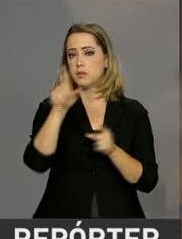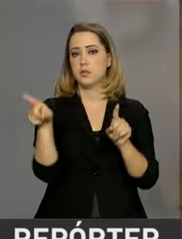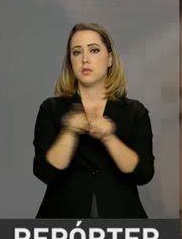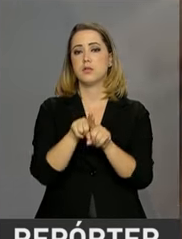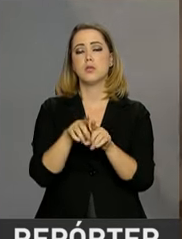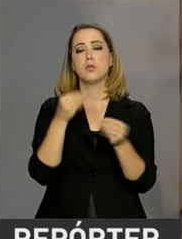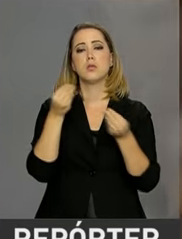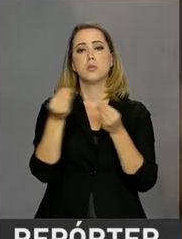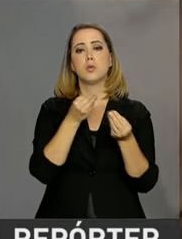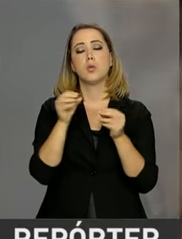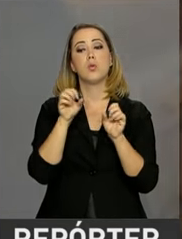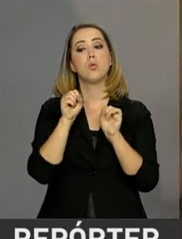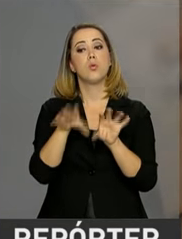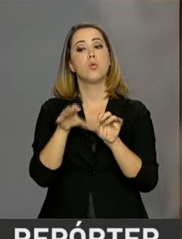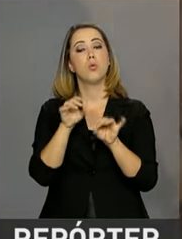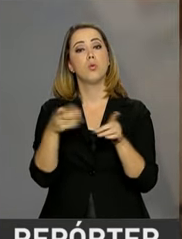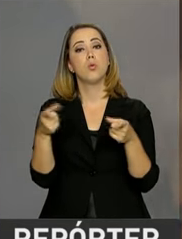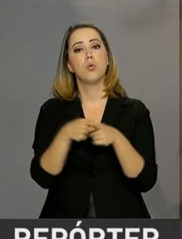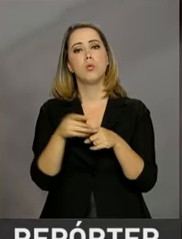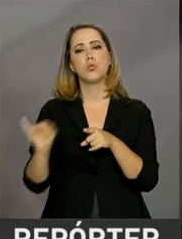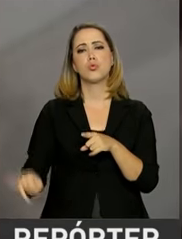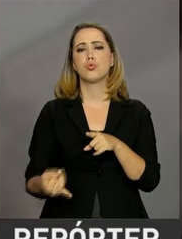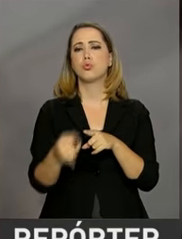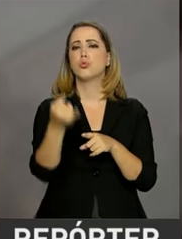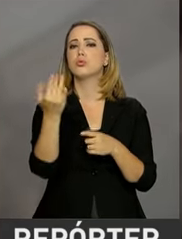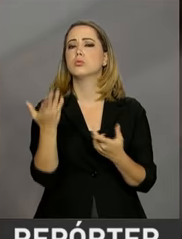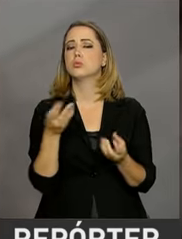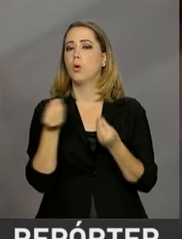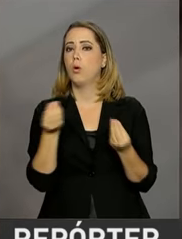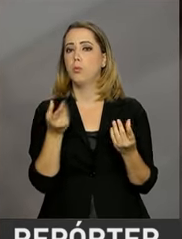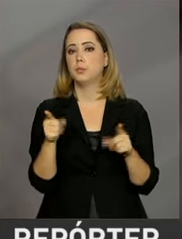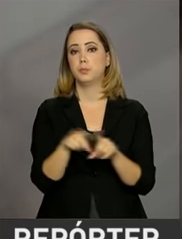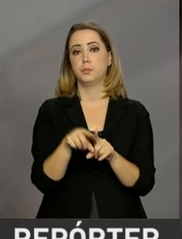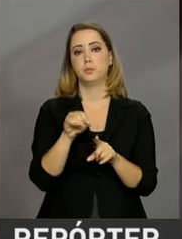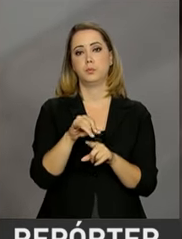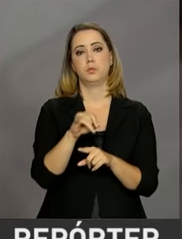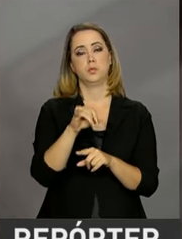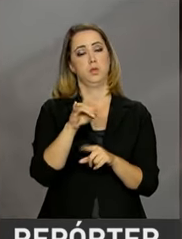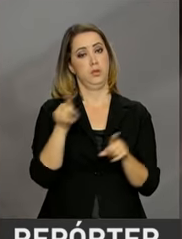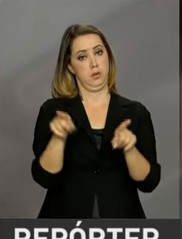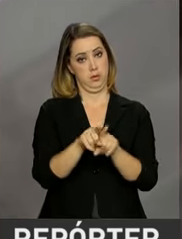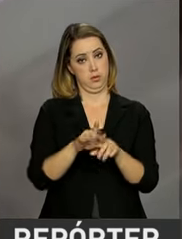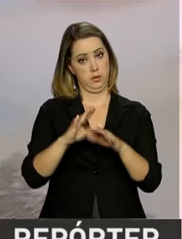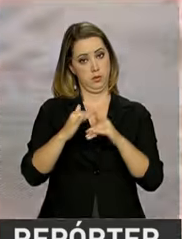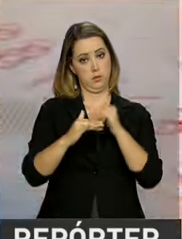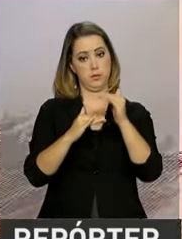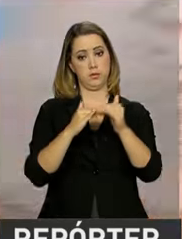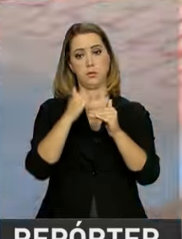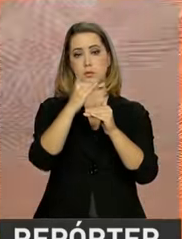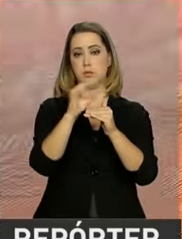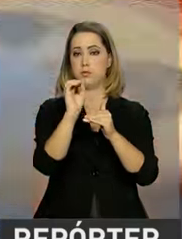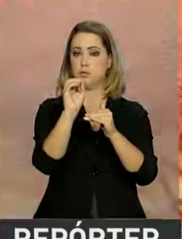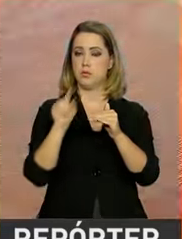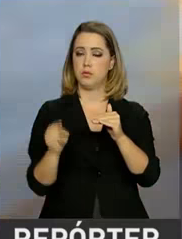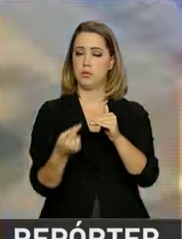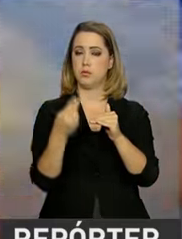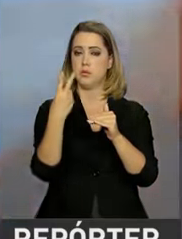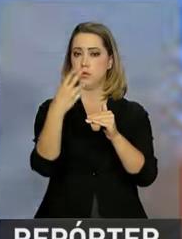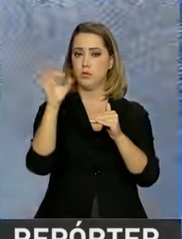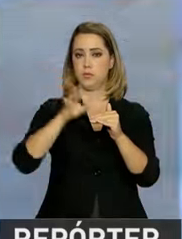orientar as decisões sobre os juros em novembro o ibcb Apresentou um crescimento de